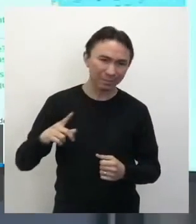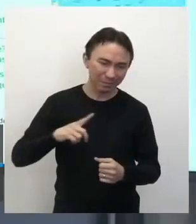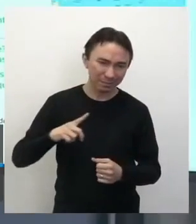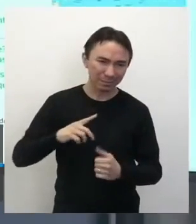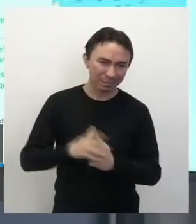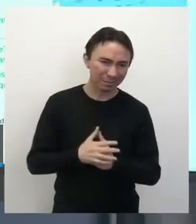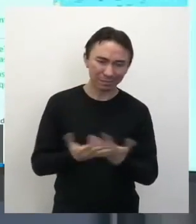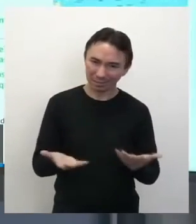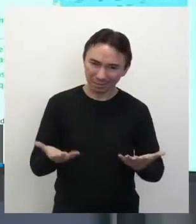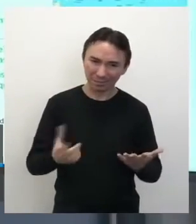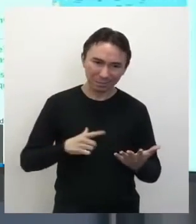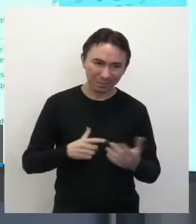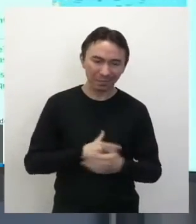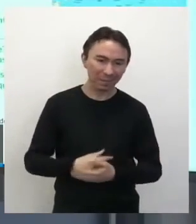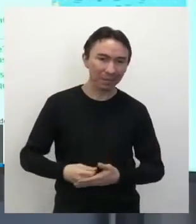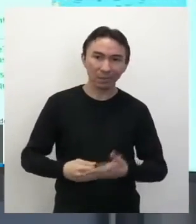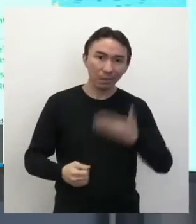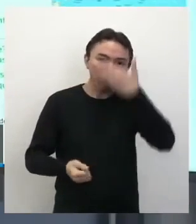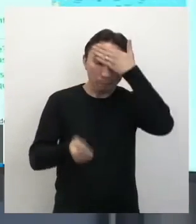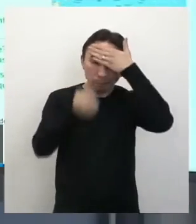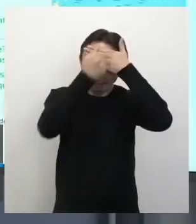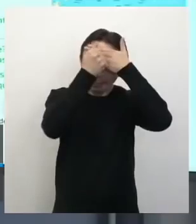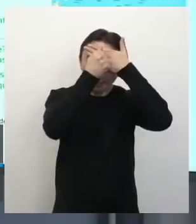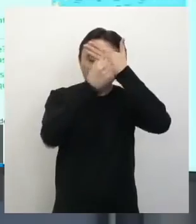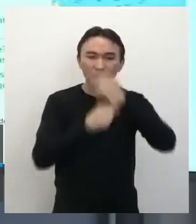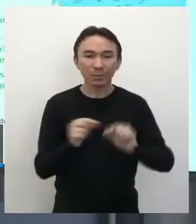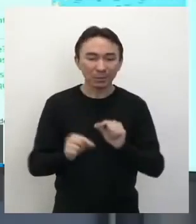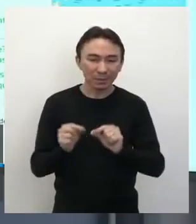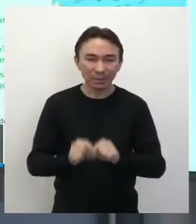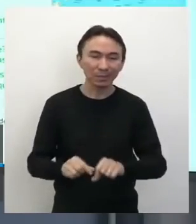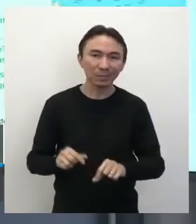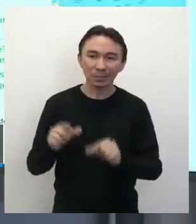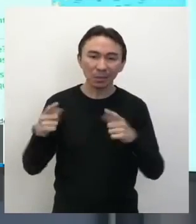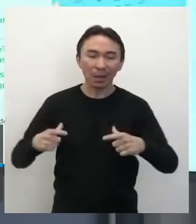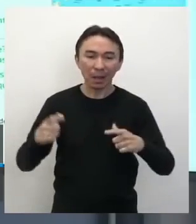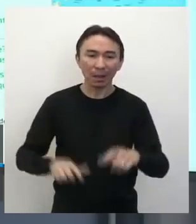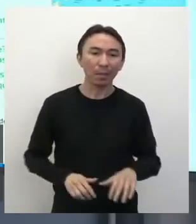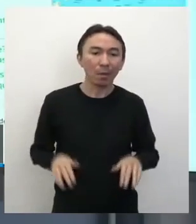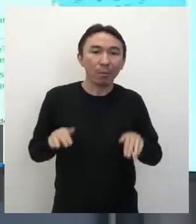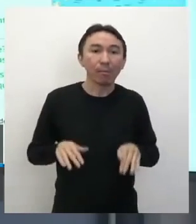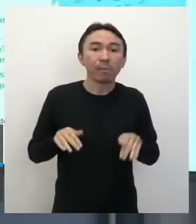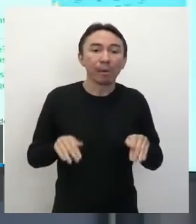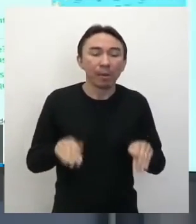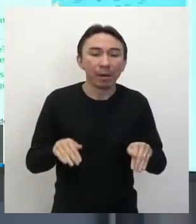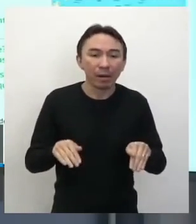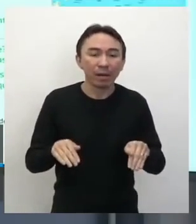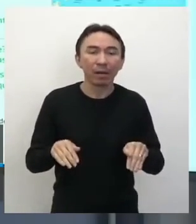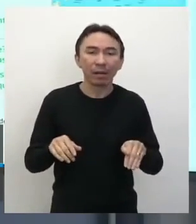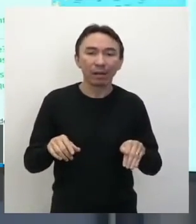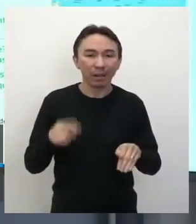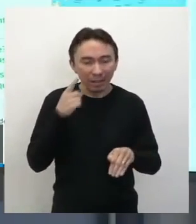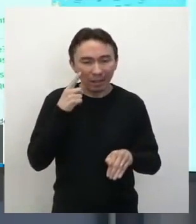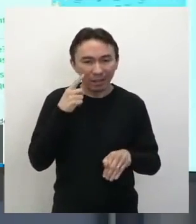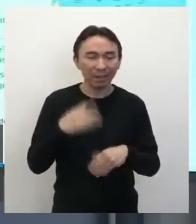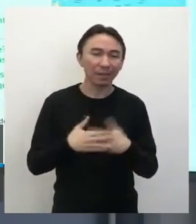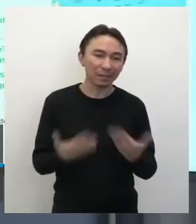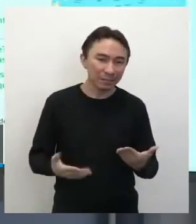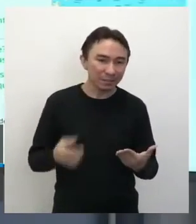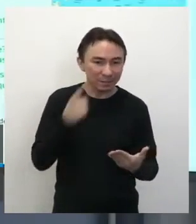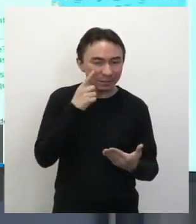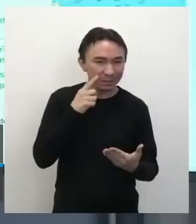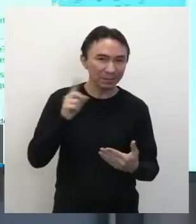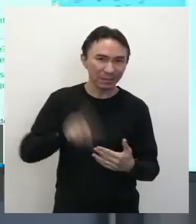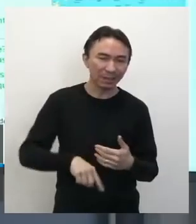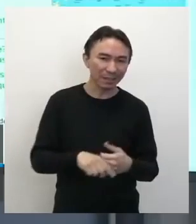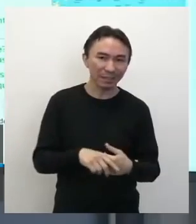gente tem lá sobre a Oceania, né, a Austrália principalmente, os cangurus. Kiwi, cuidado que kiwi bird é o animal e kiwi fruit é